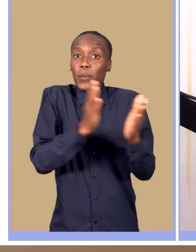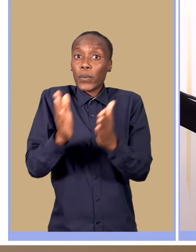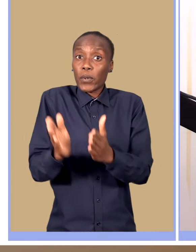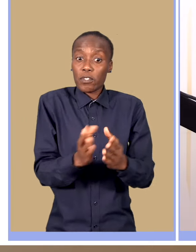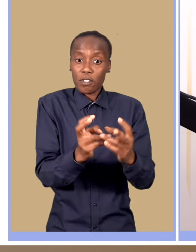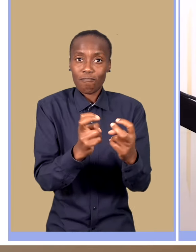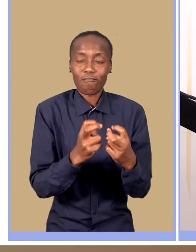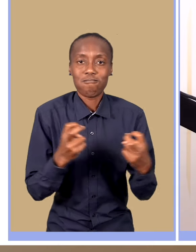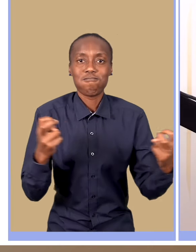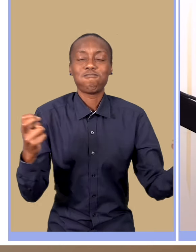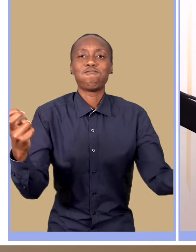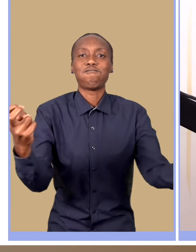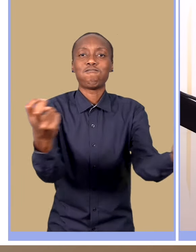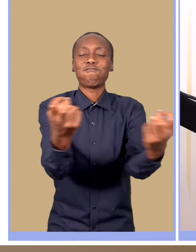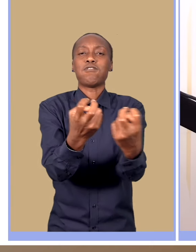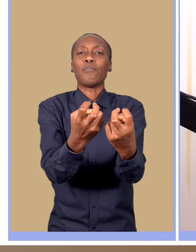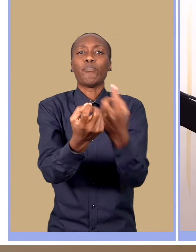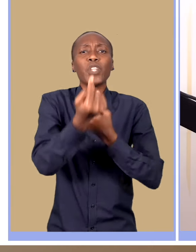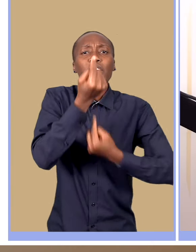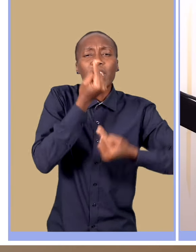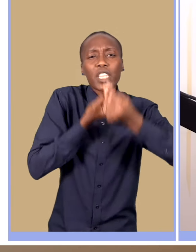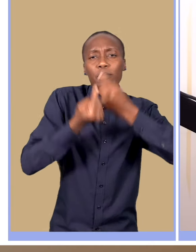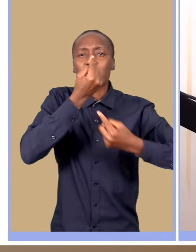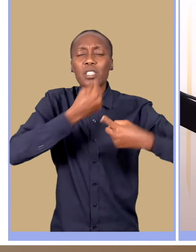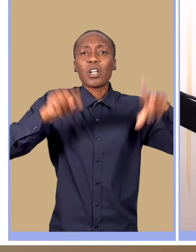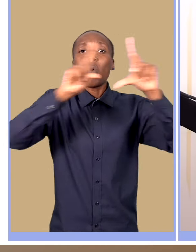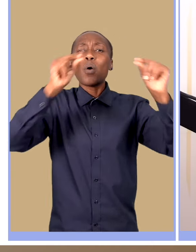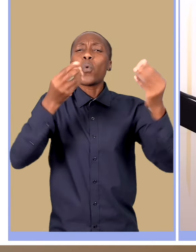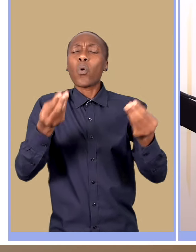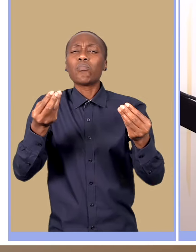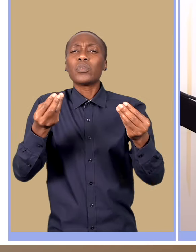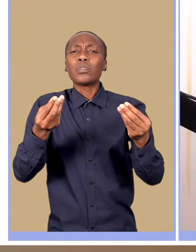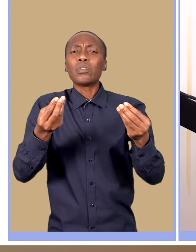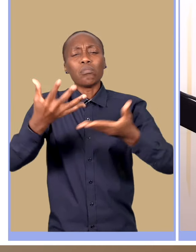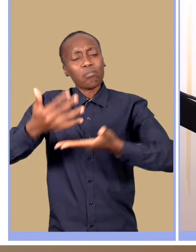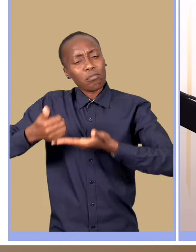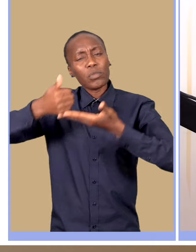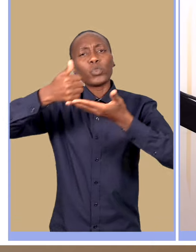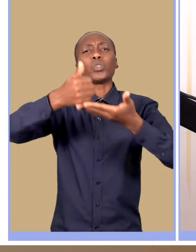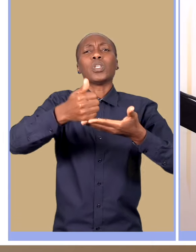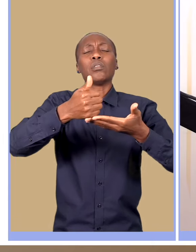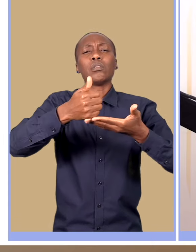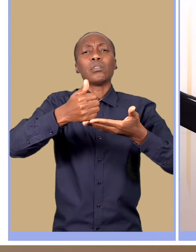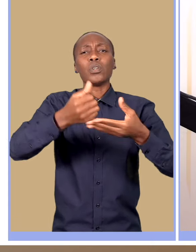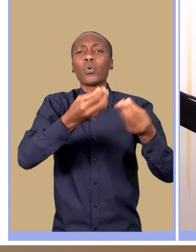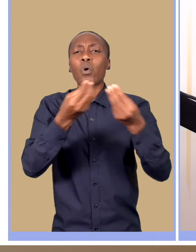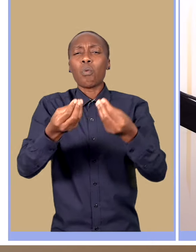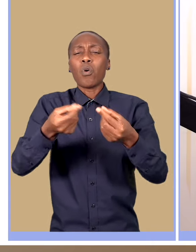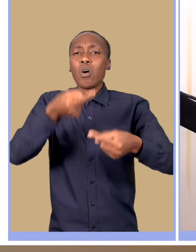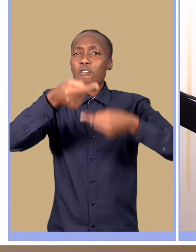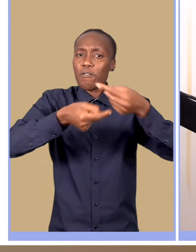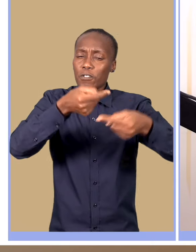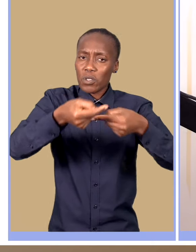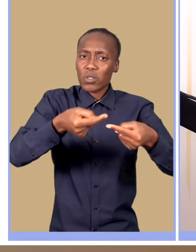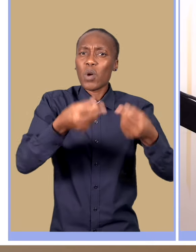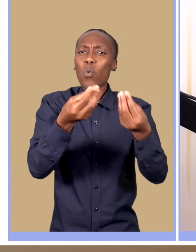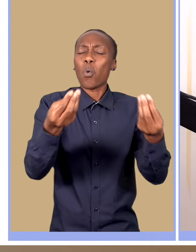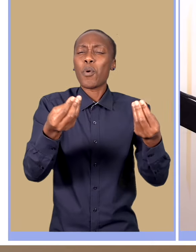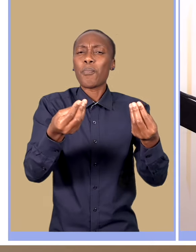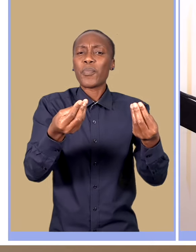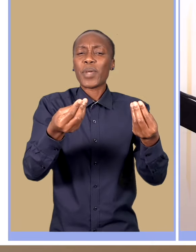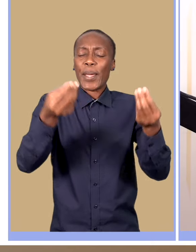de evento para debatermos e chegarmos a possíveis, né, caminhos de como fazer que isto funcione efetivamente